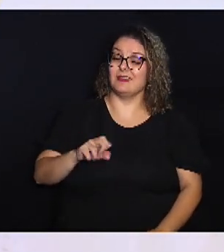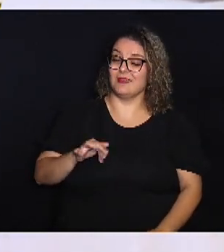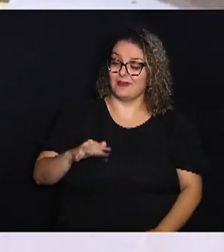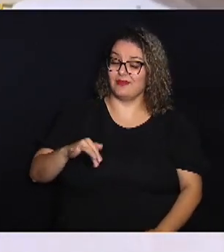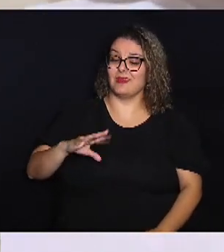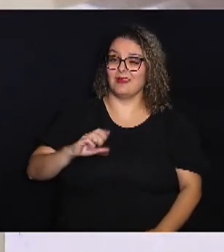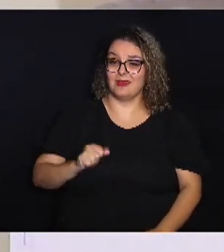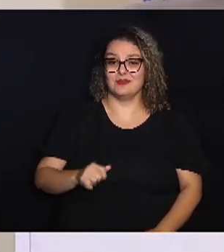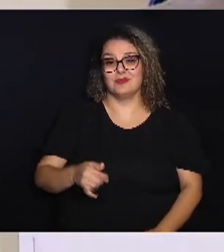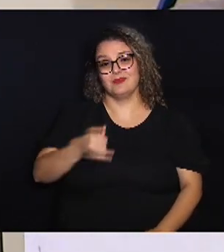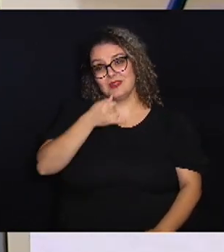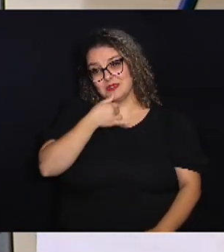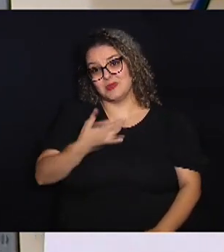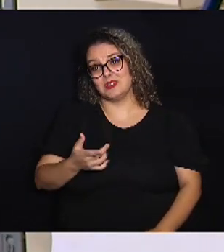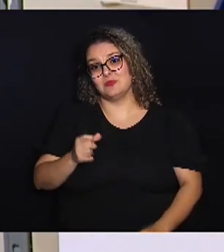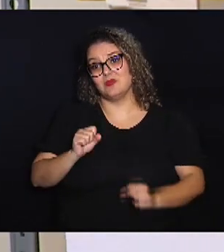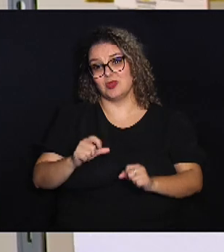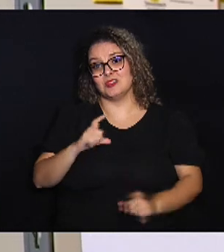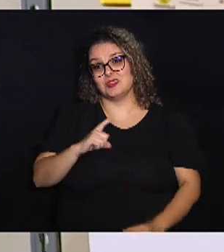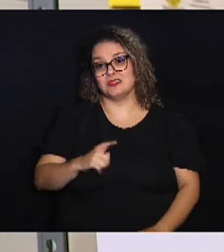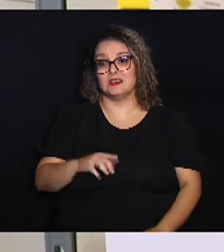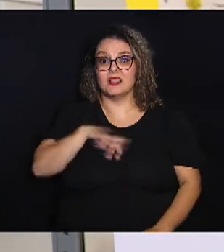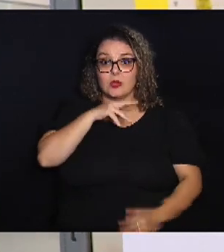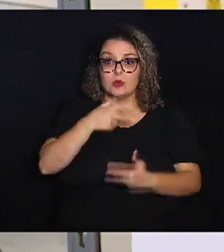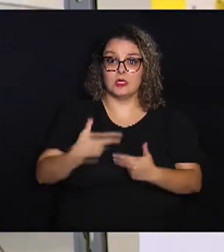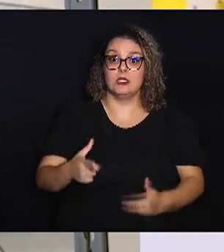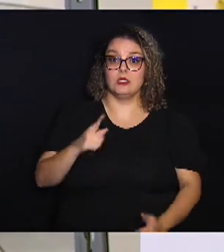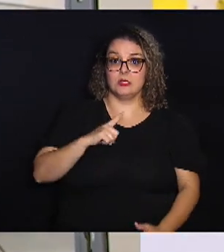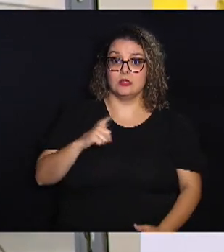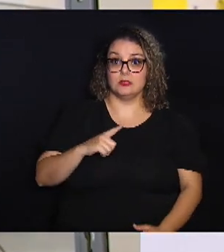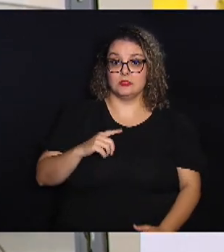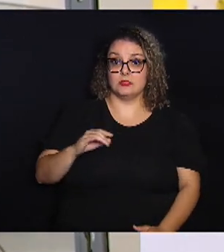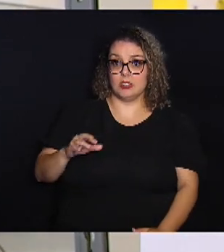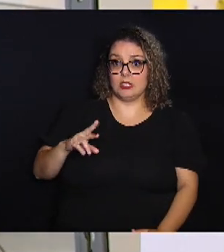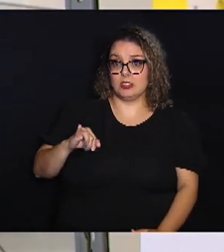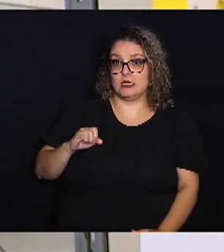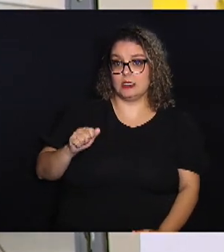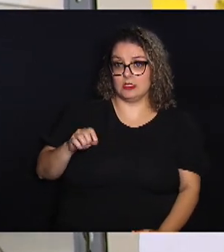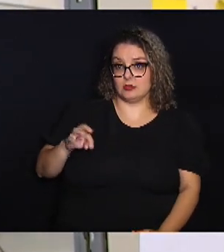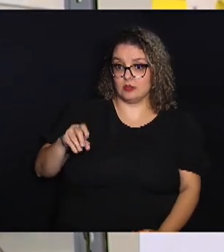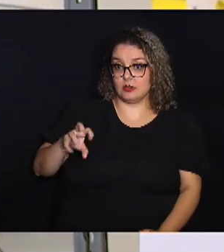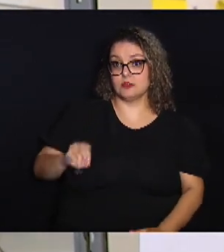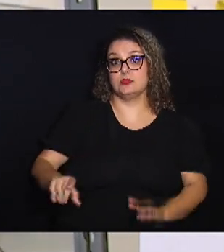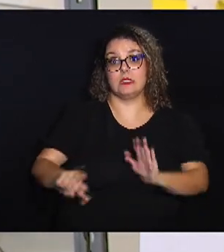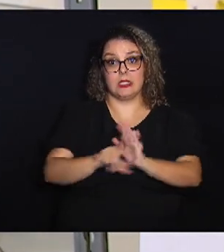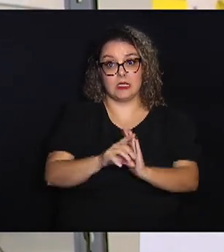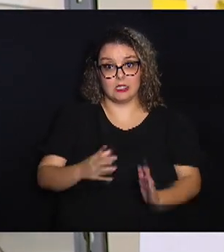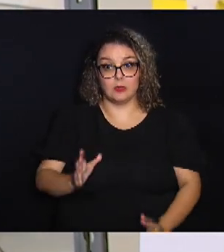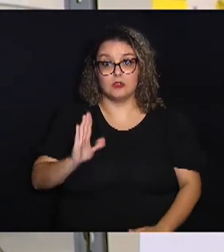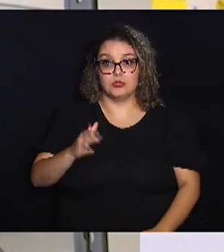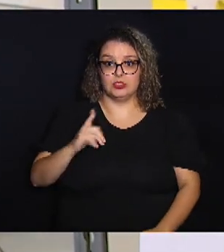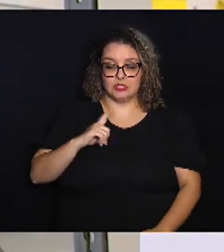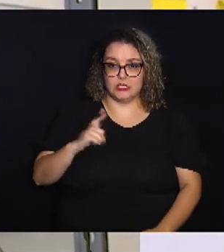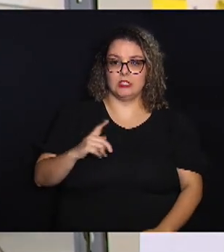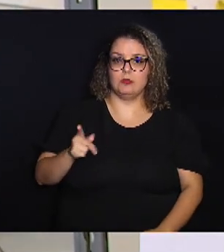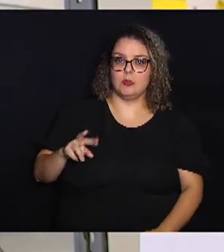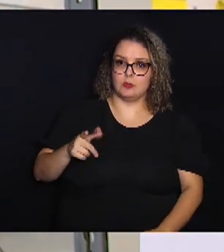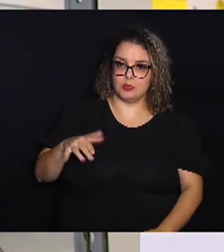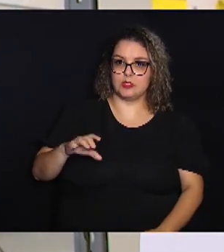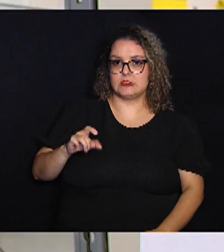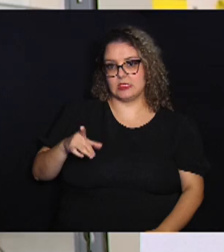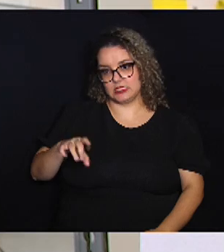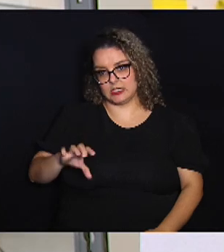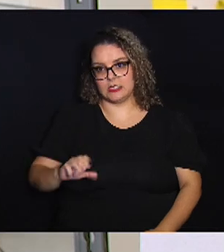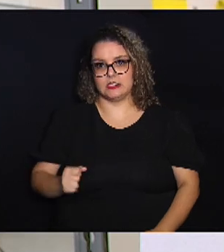Hoje a gente pode ter esses animais desde que a gente adquira de criatórios legalizados. Então esses animais eles já têm uma procedência legal. Igual a